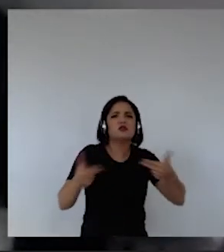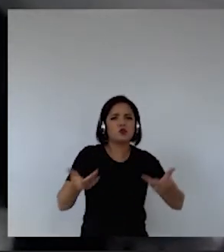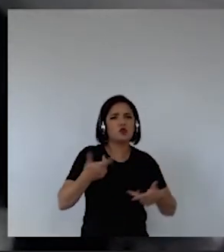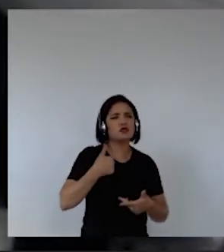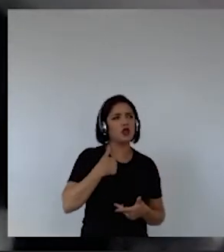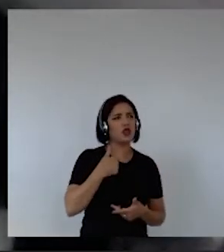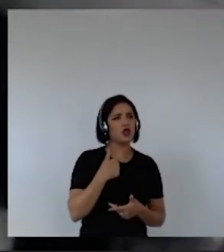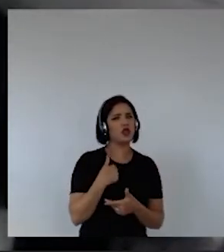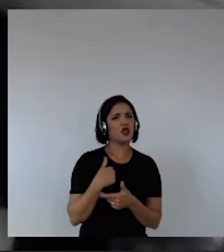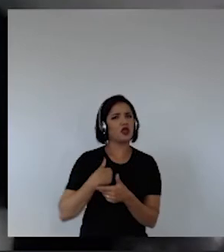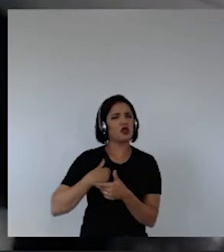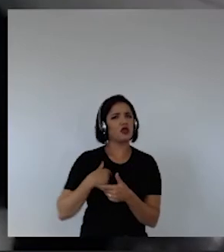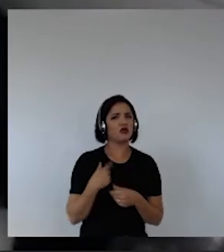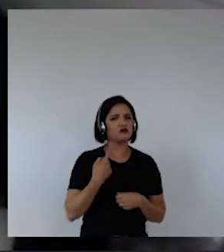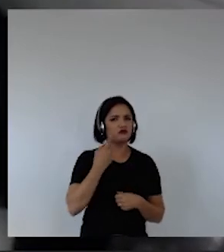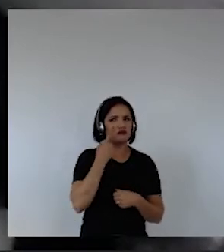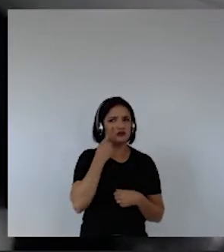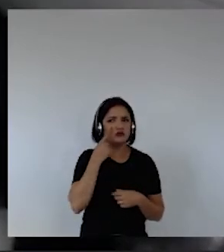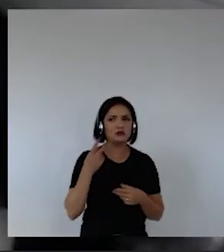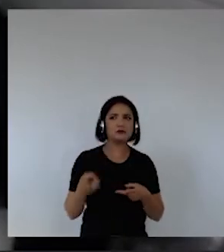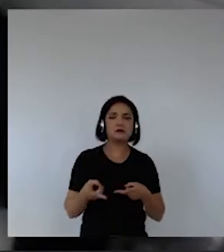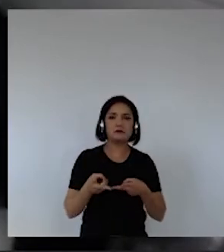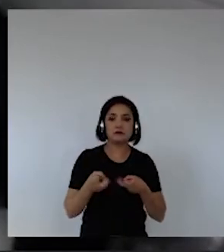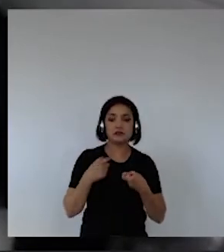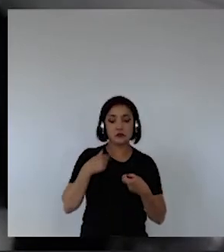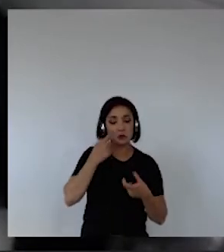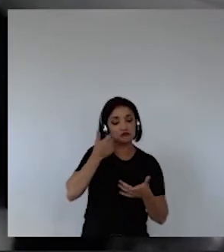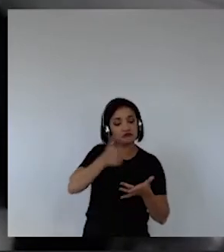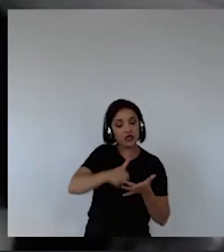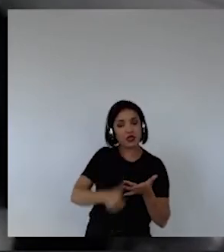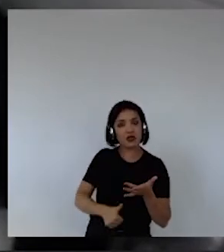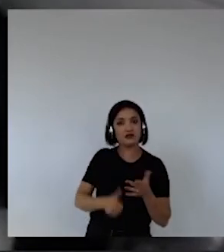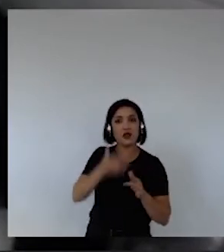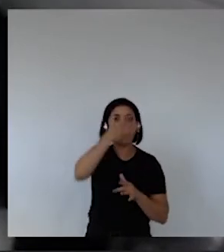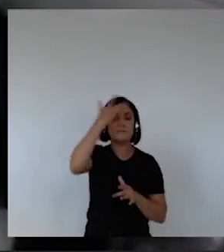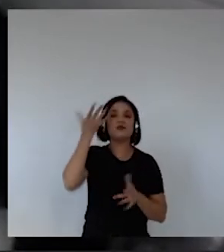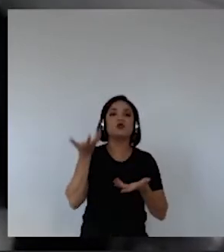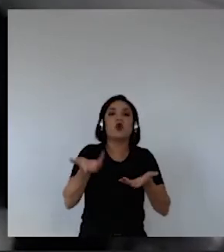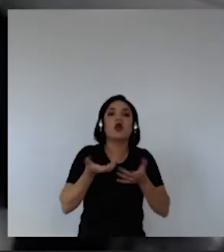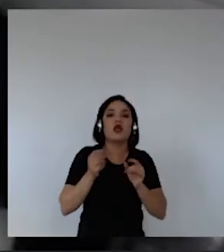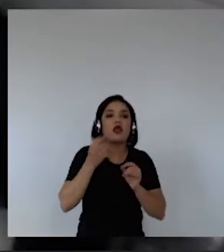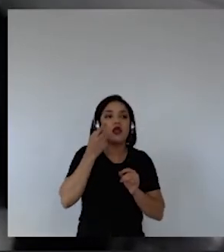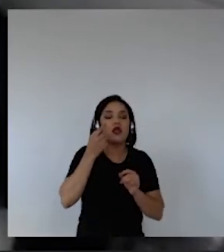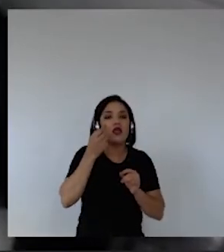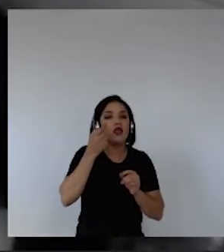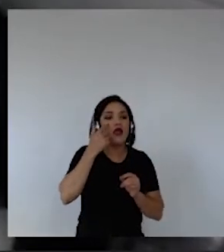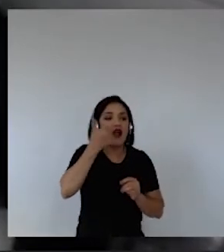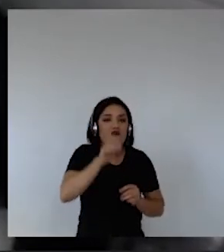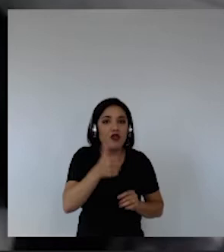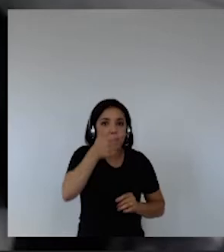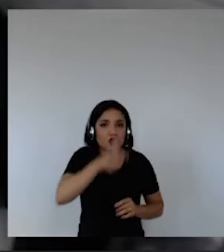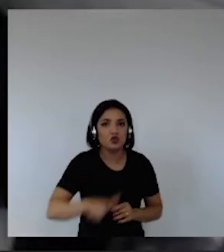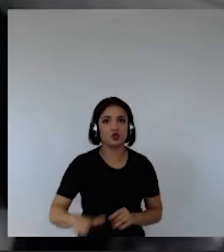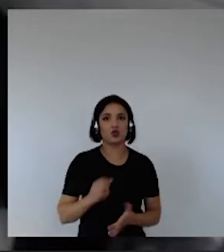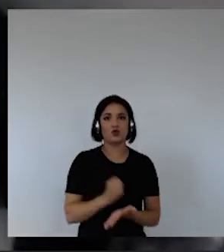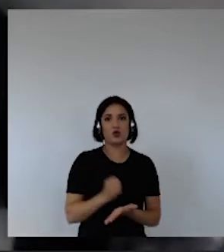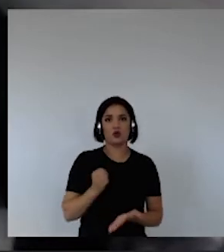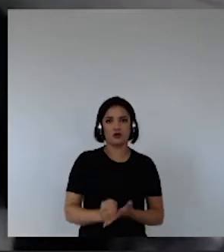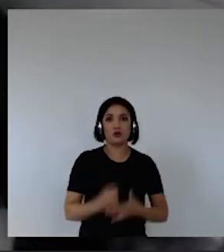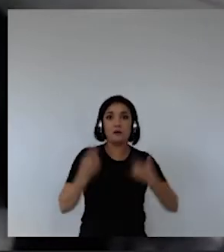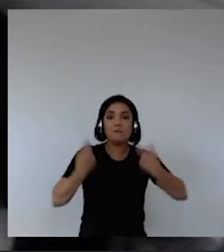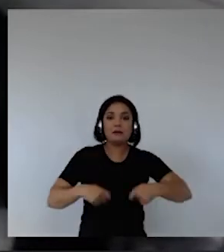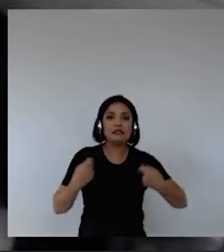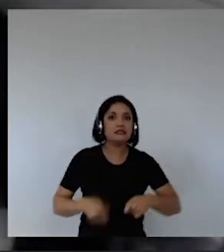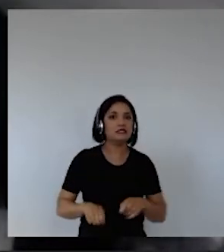sido levado, tem chegado a mim a analisar, as pessoas querem revisar o contrato. Elas precisam de um